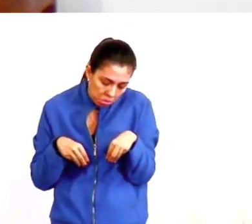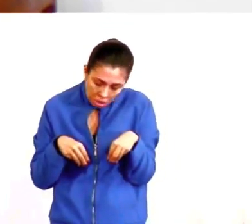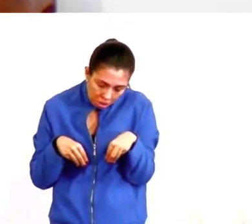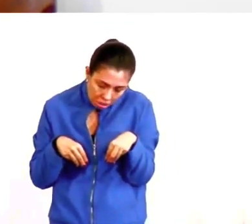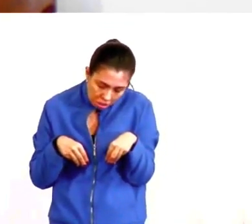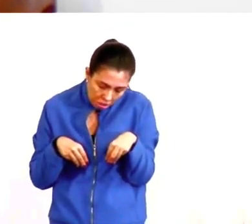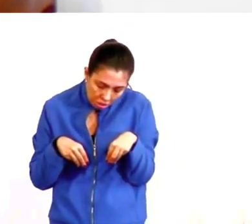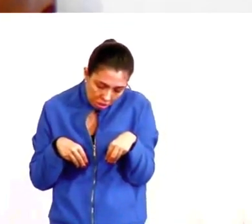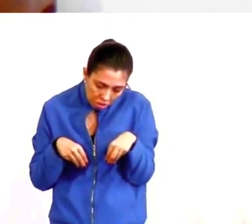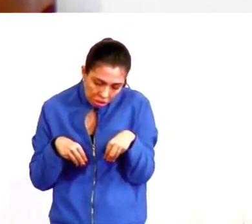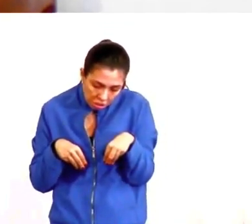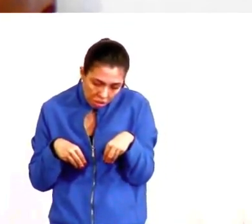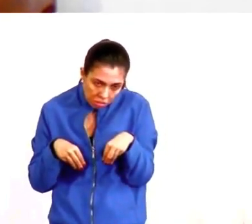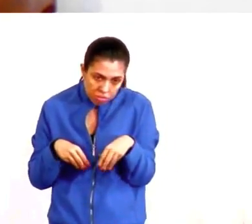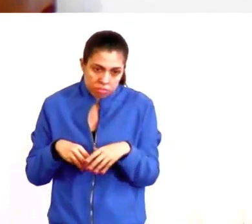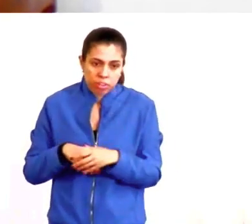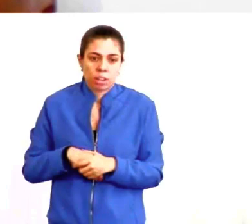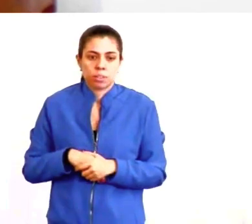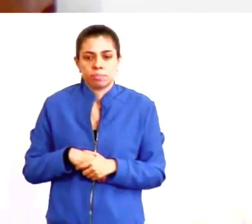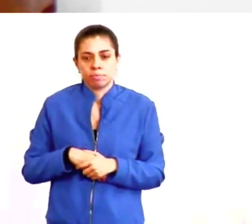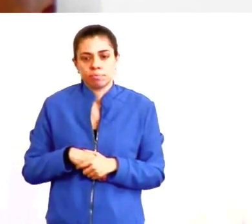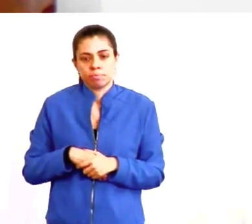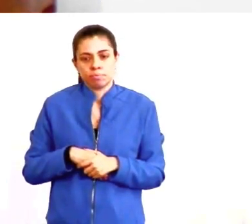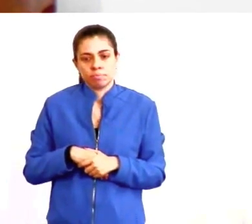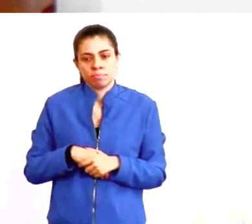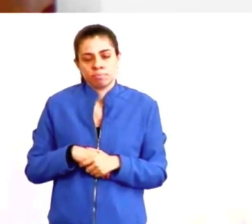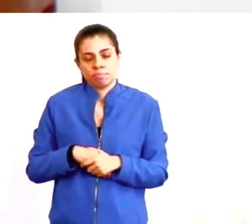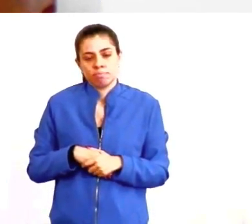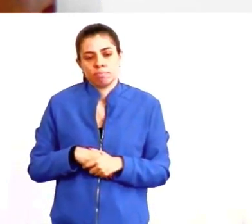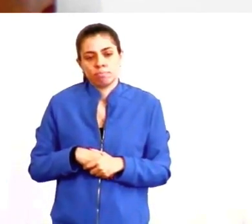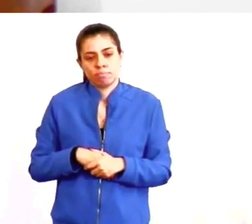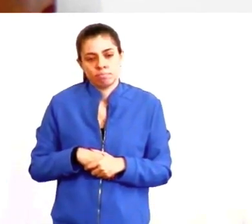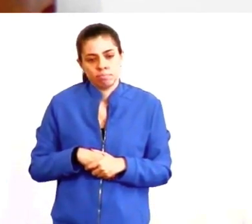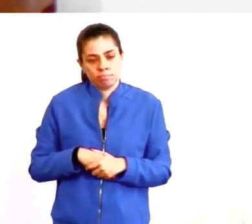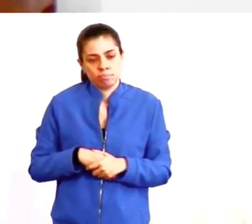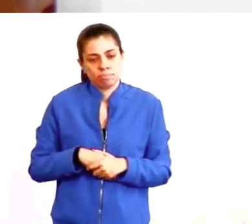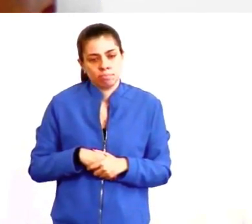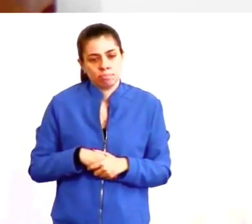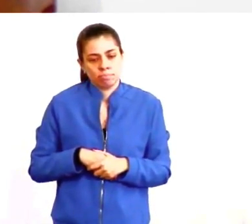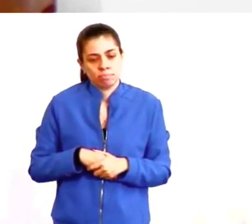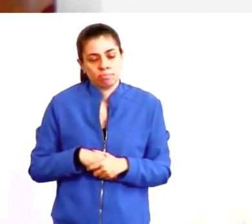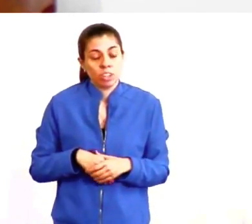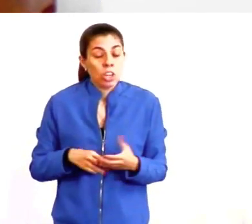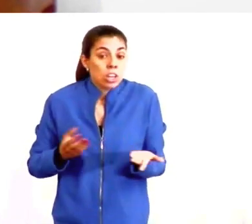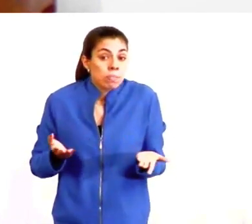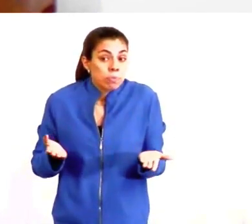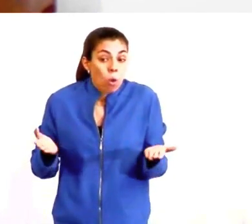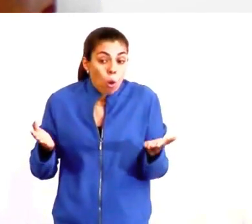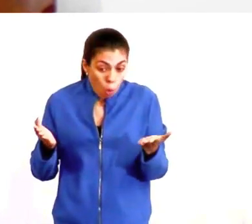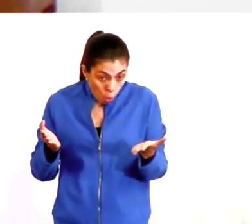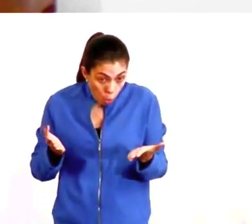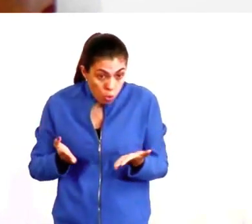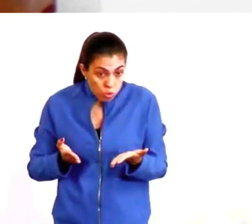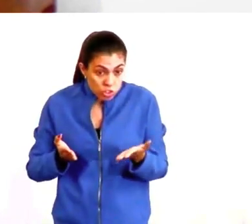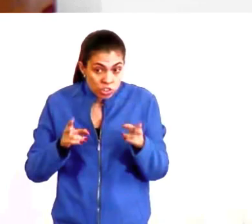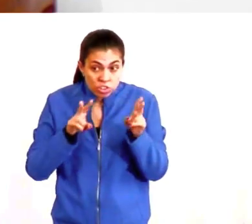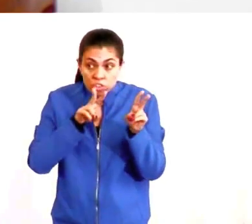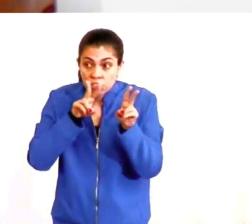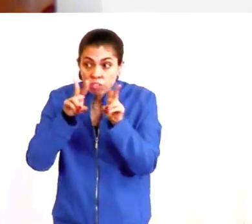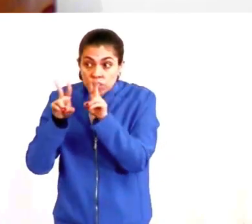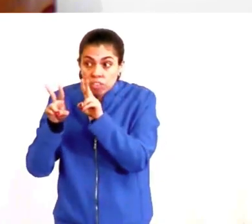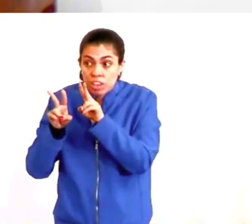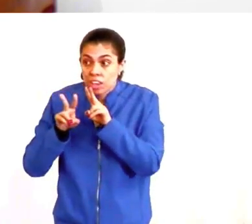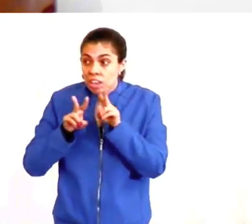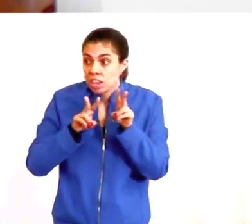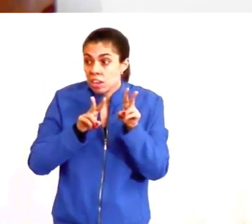E não é tão incomum encontrar cristãos muito fracos nos dias atuais. E provavelmente